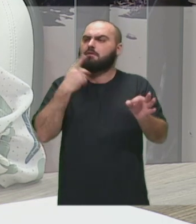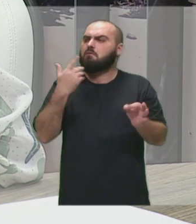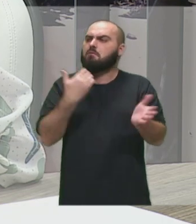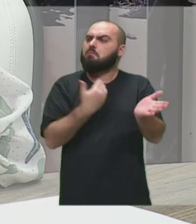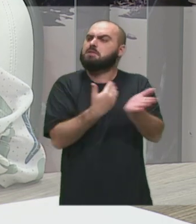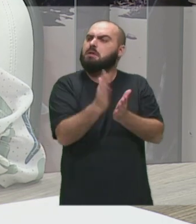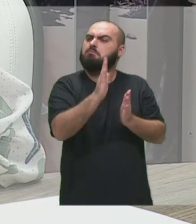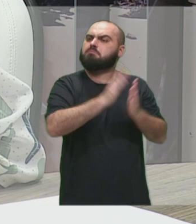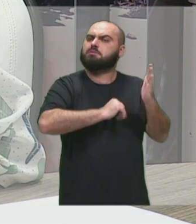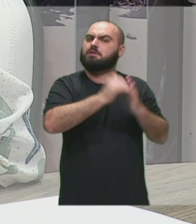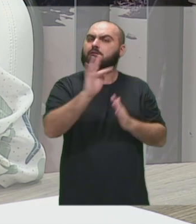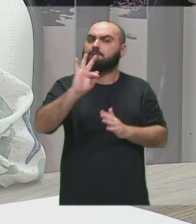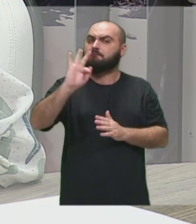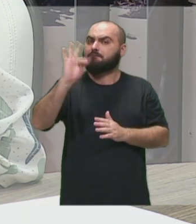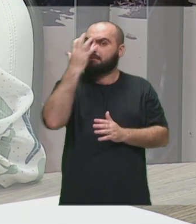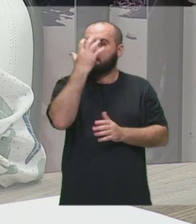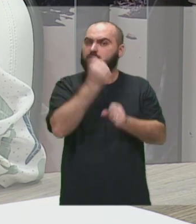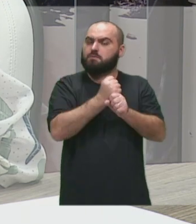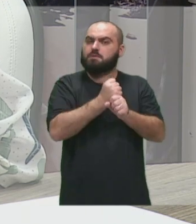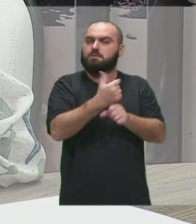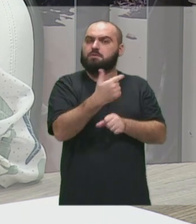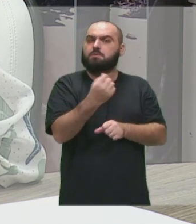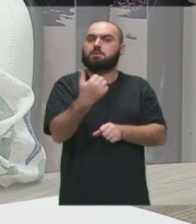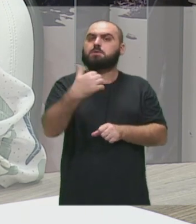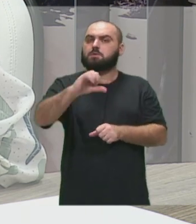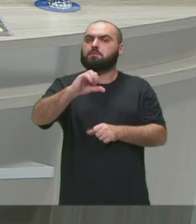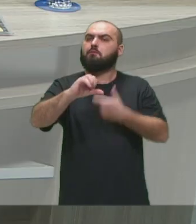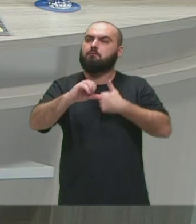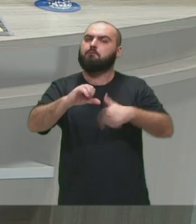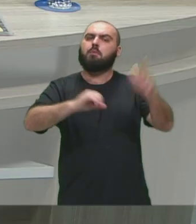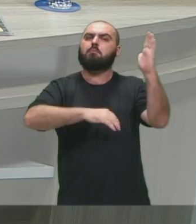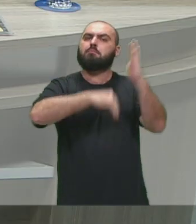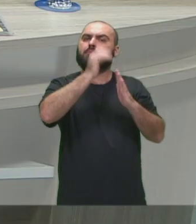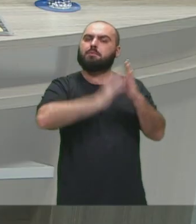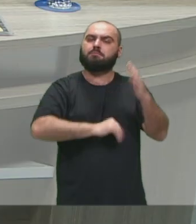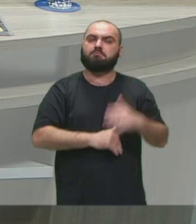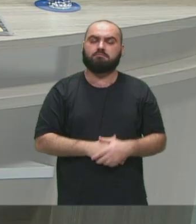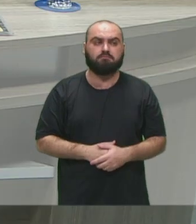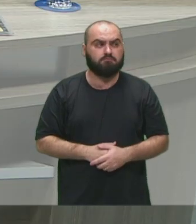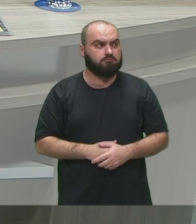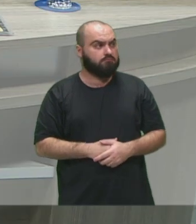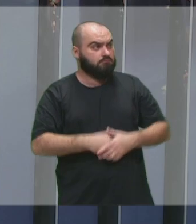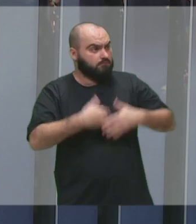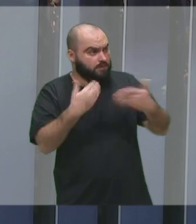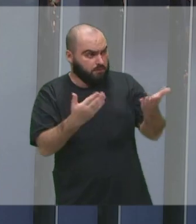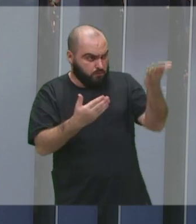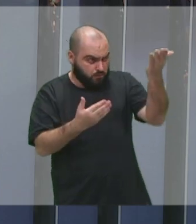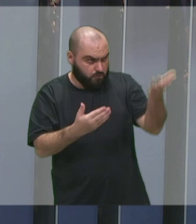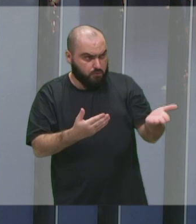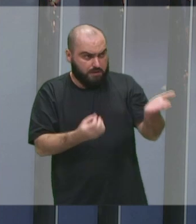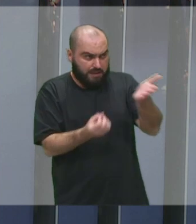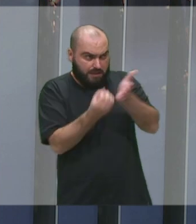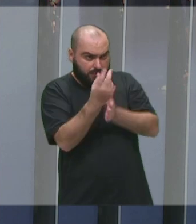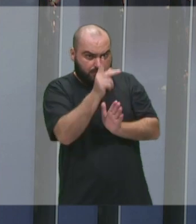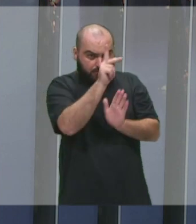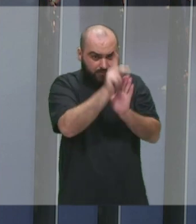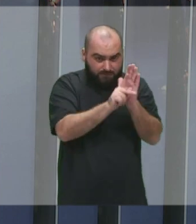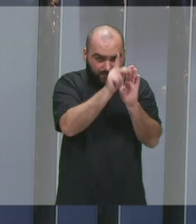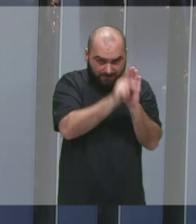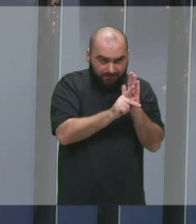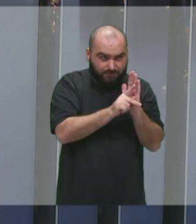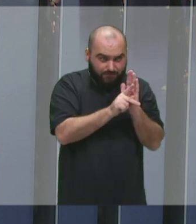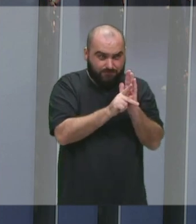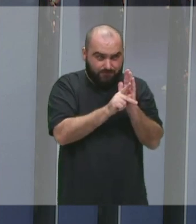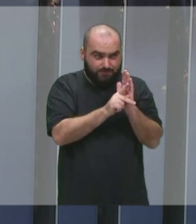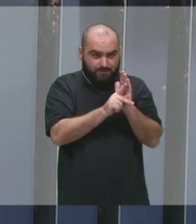foi em fevereiro de 2019. Vou pintar. E comecei a criar. Então, tu criaste o projeto, a ideia do projeto,